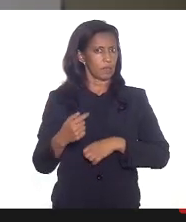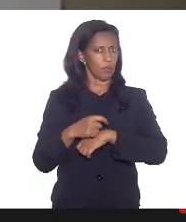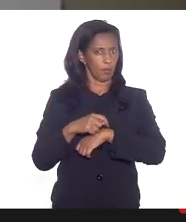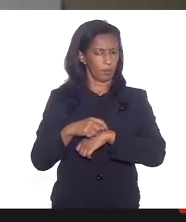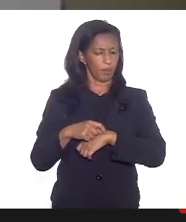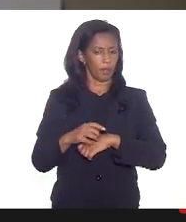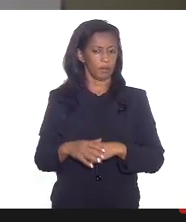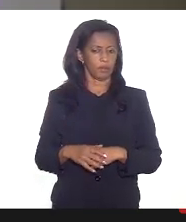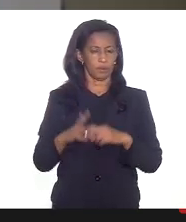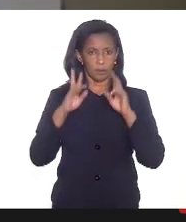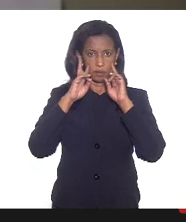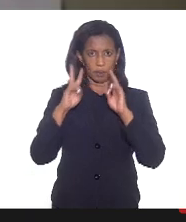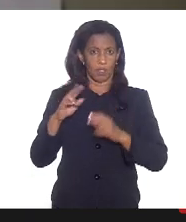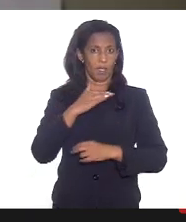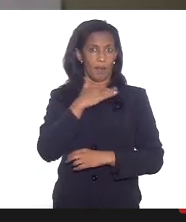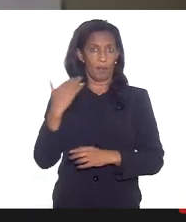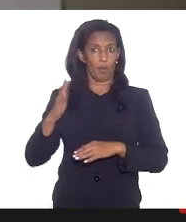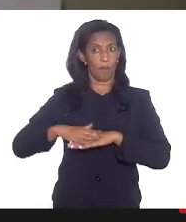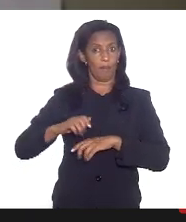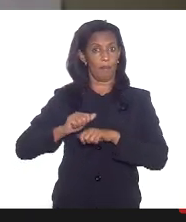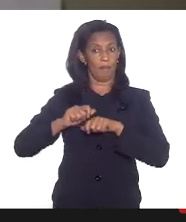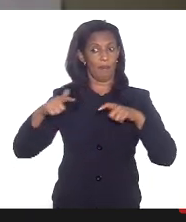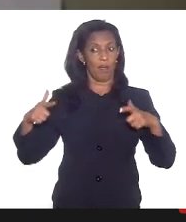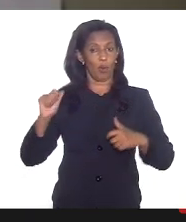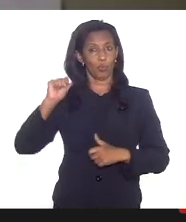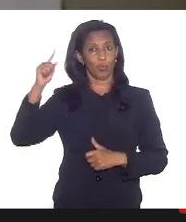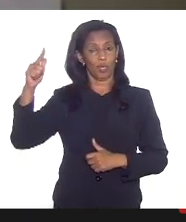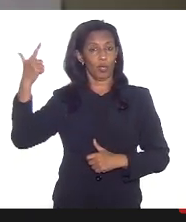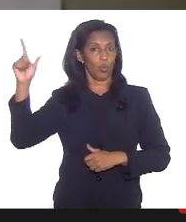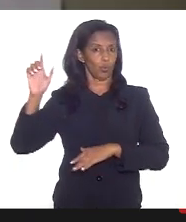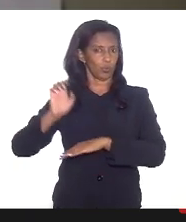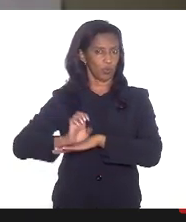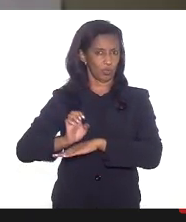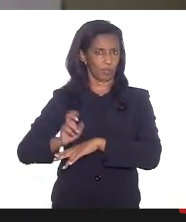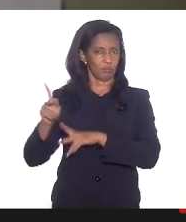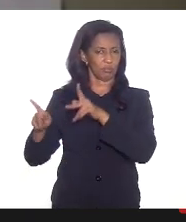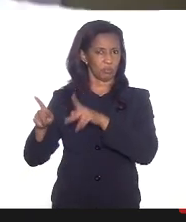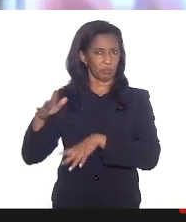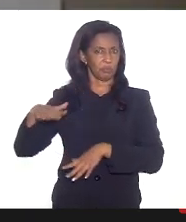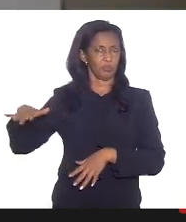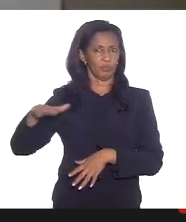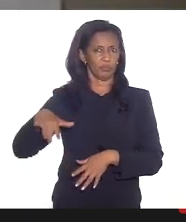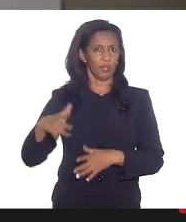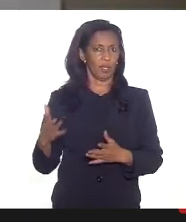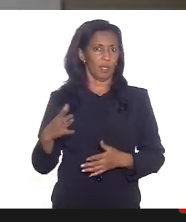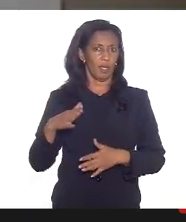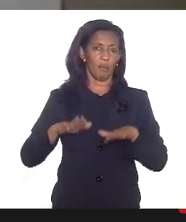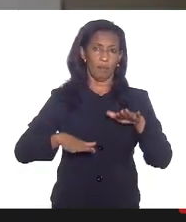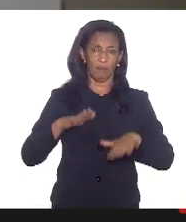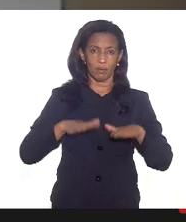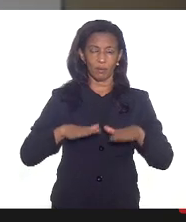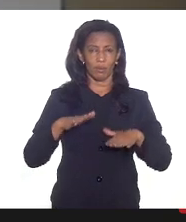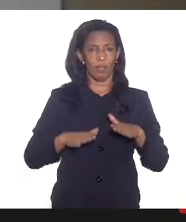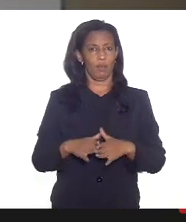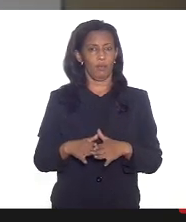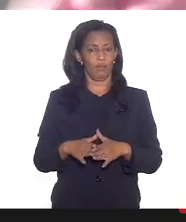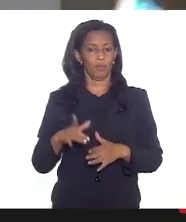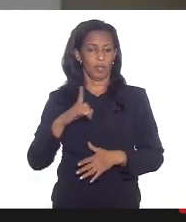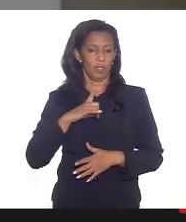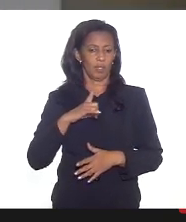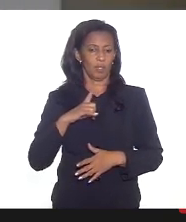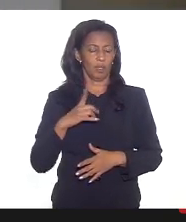momento né tendo em vista que a mortalidade é muito maior do que em outros estratos populacionais é seria bem razoável que